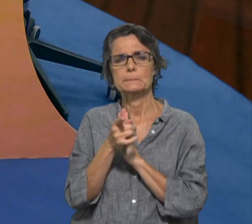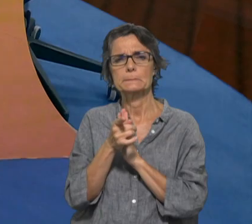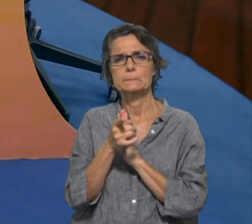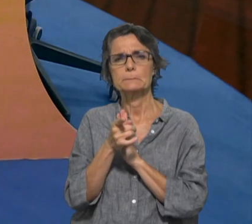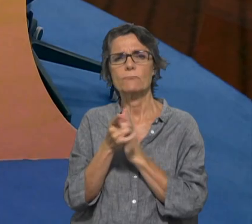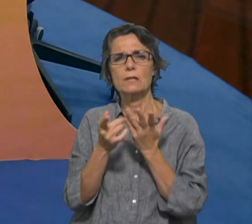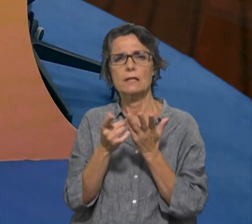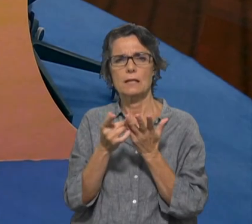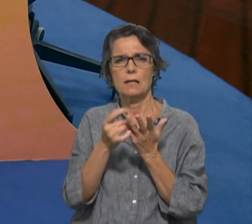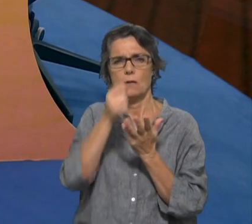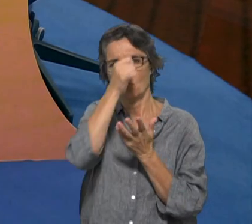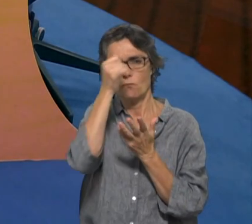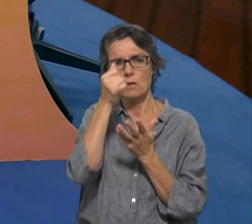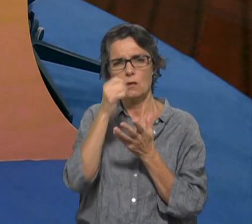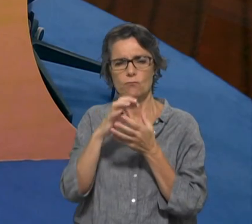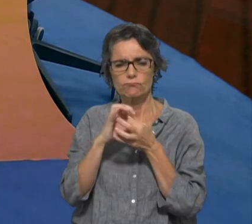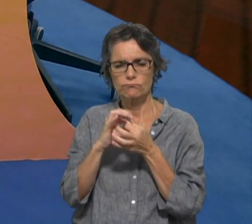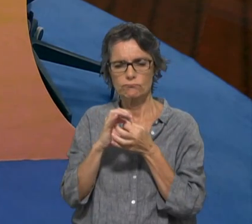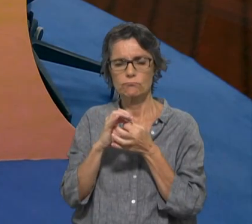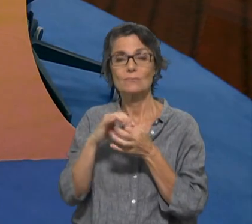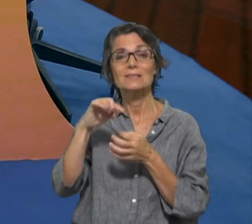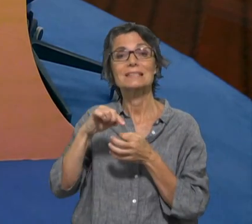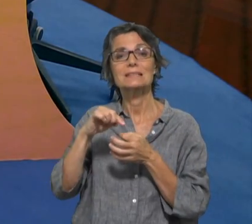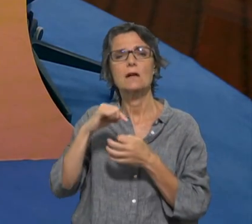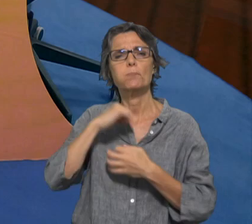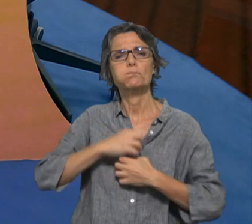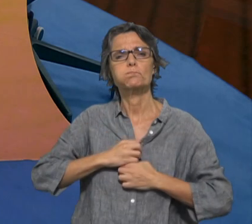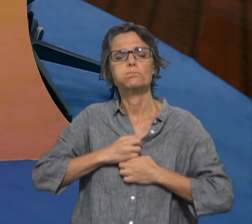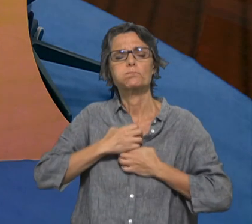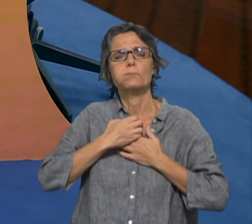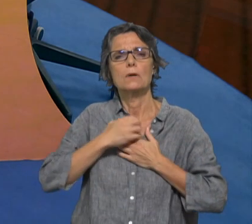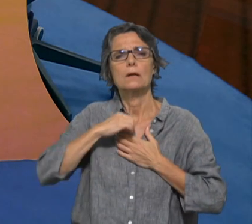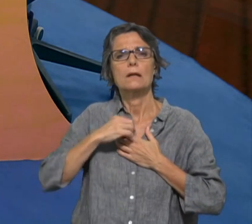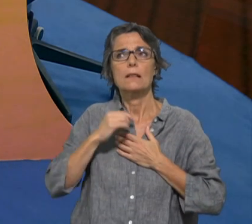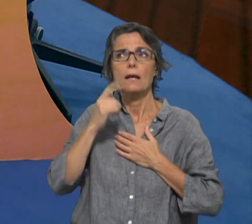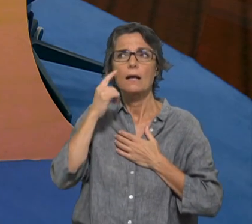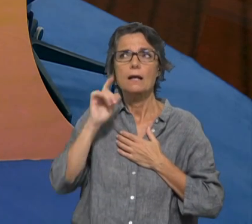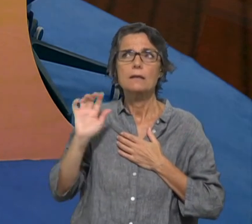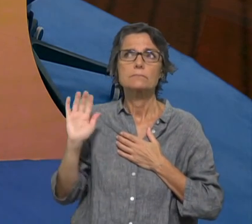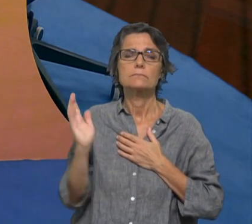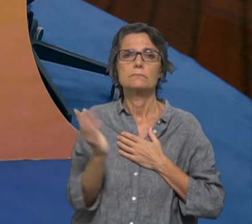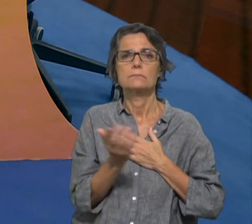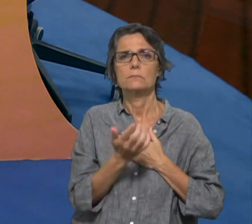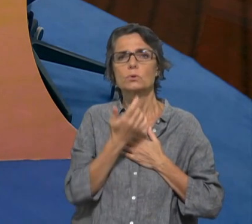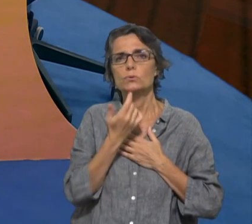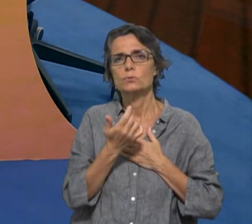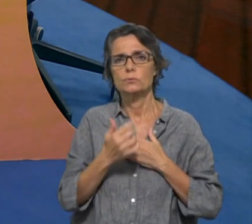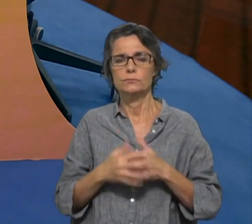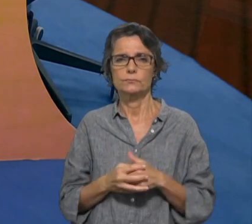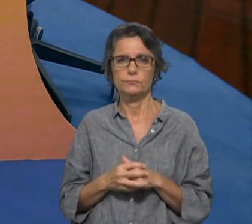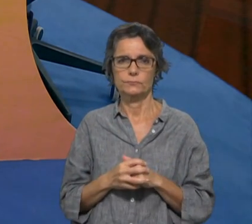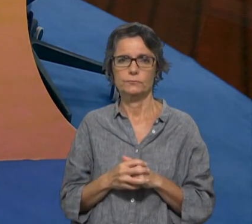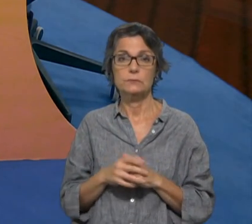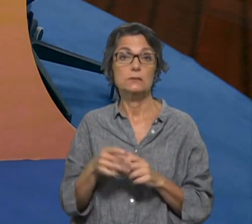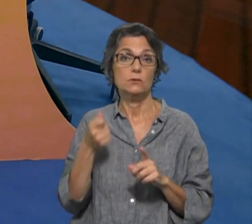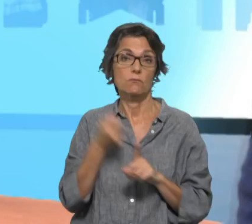a Eucaristia, trazermos para a nossa vida essa presença que também nos transforma, não é? Isso desde logo é um desafio, que